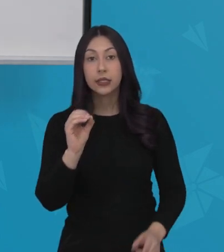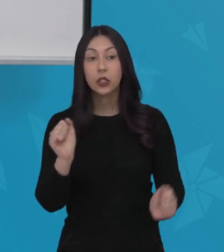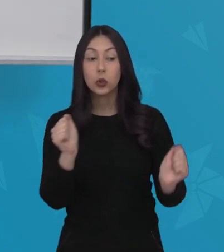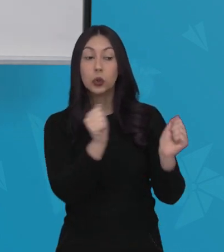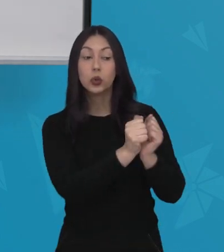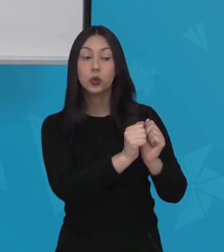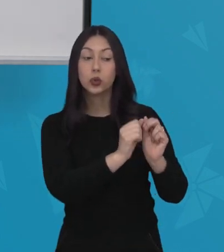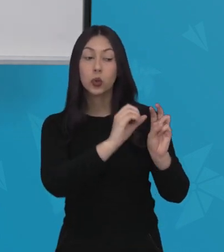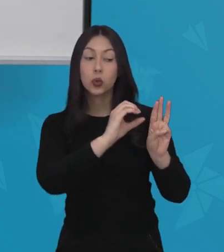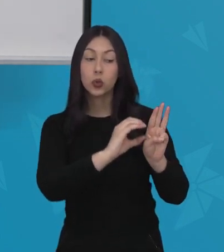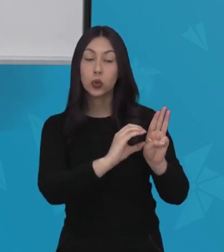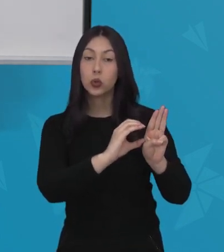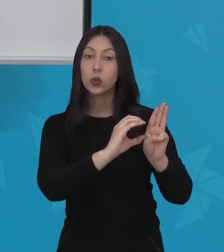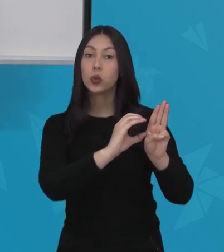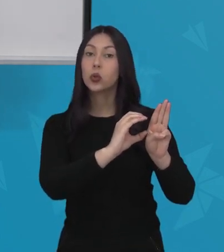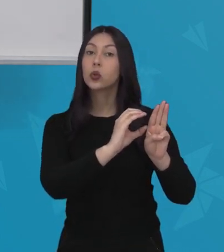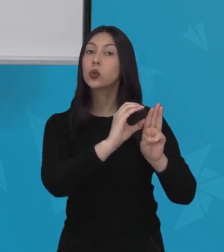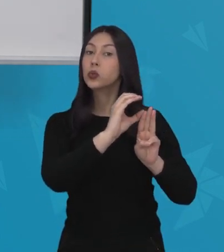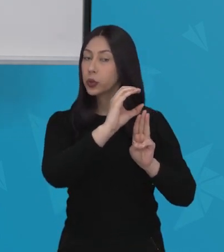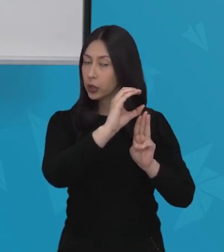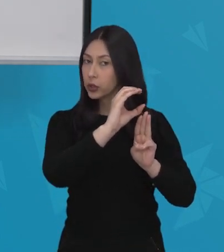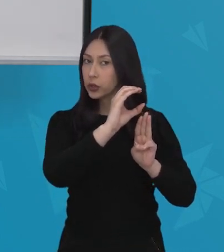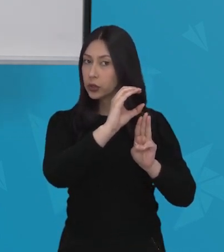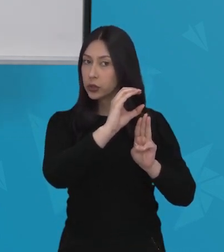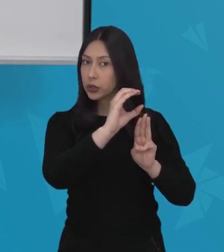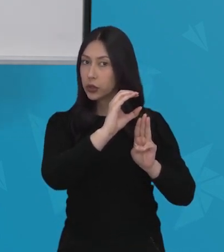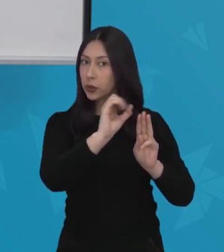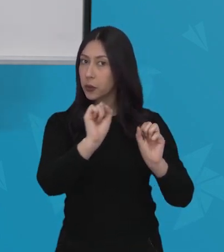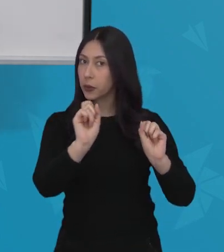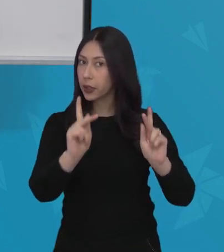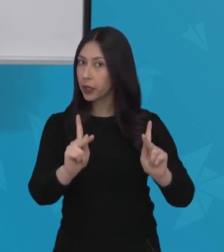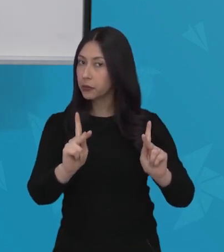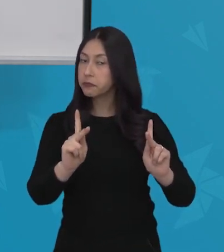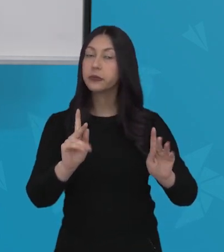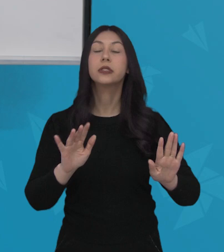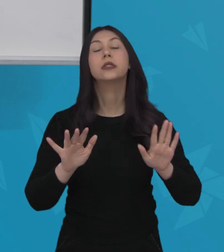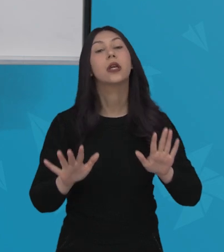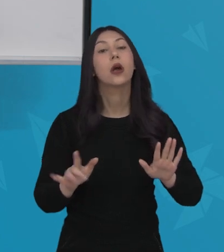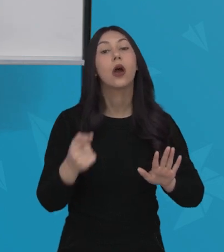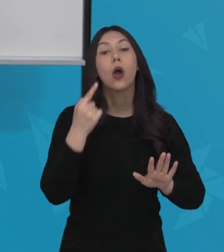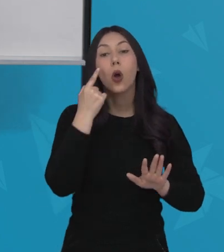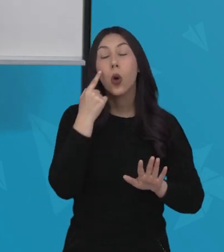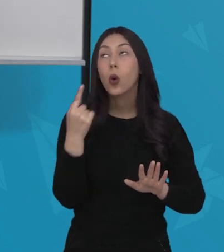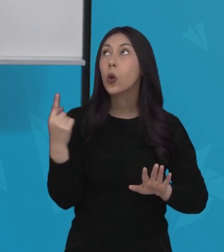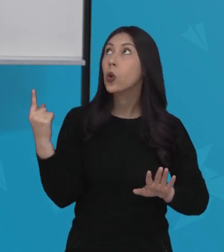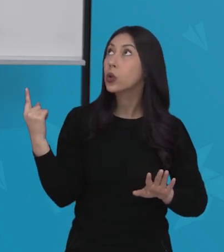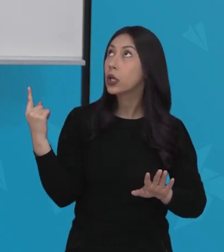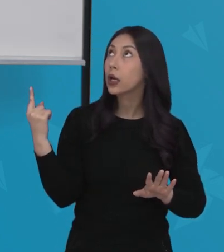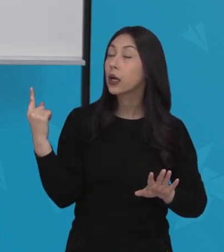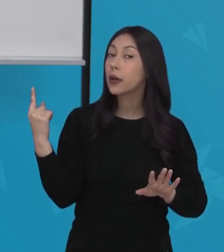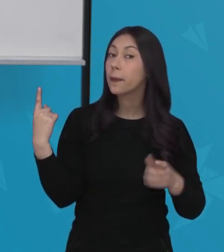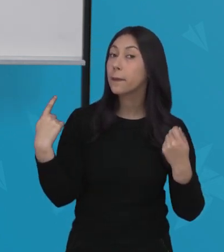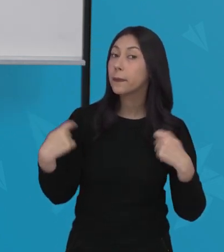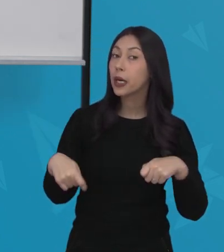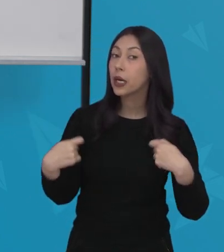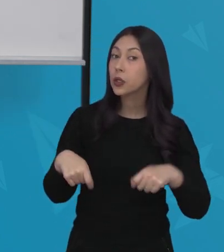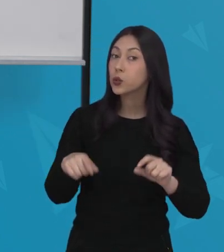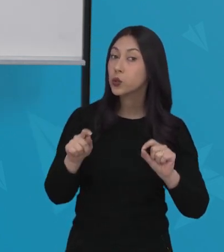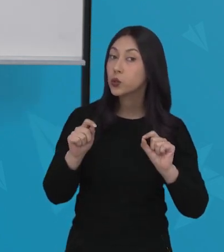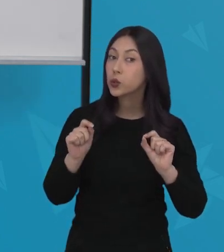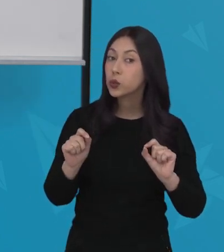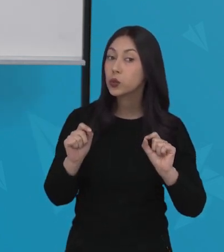das centenas, do algarismo que ocupa a maior posição. Tranquilo? Quando a gente olhar para isso aqui, a gente vai ter que